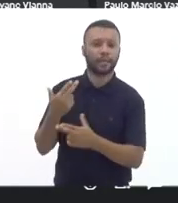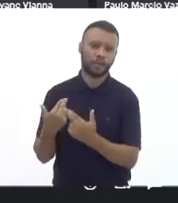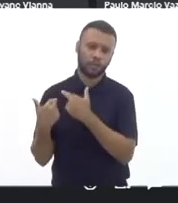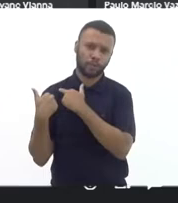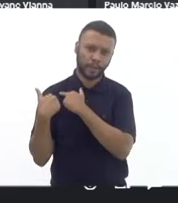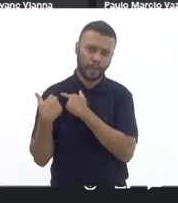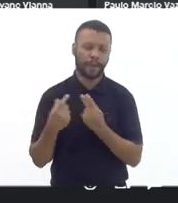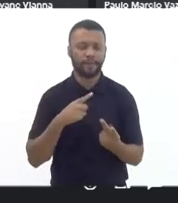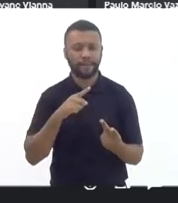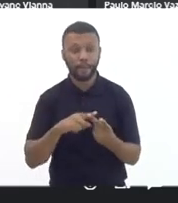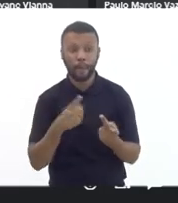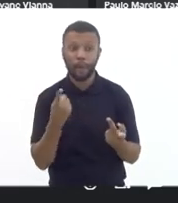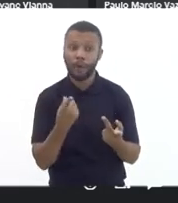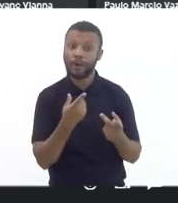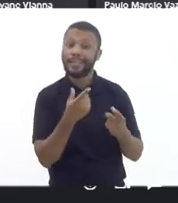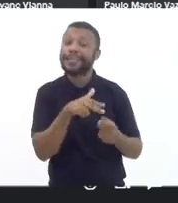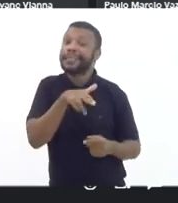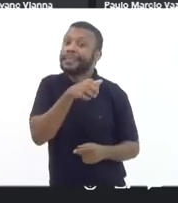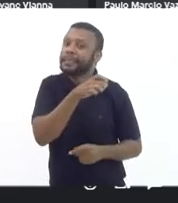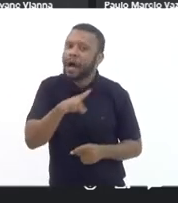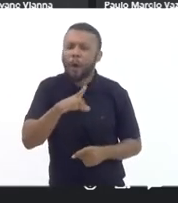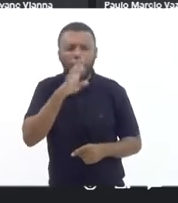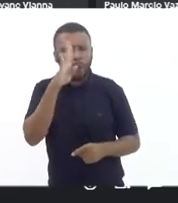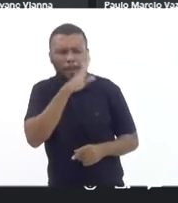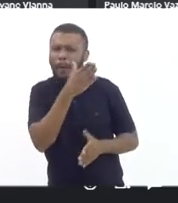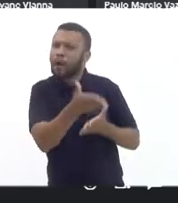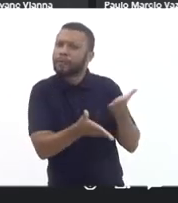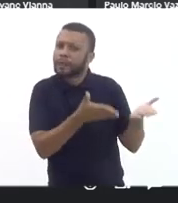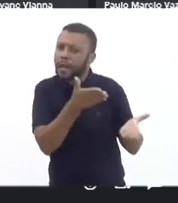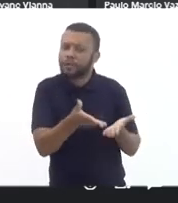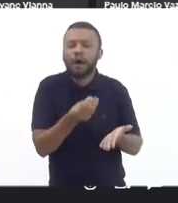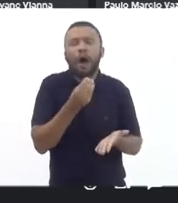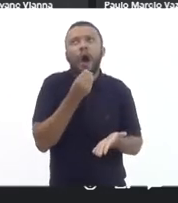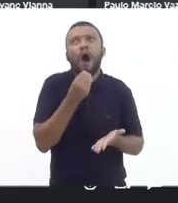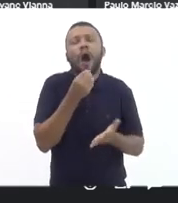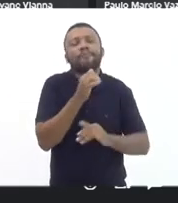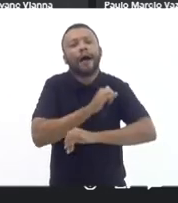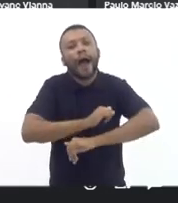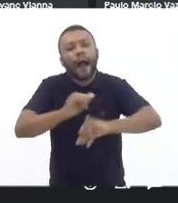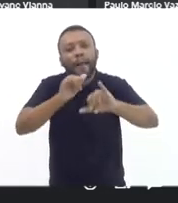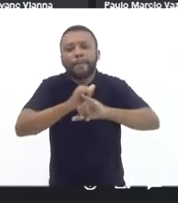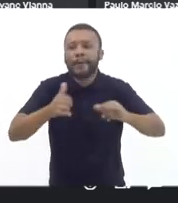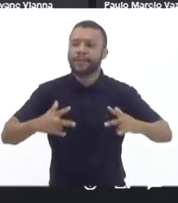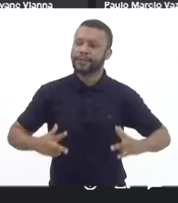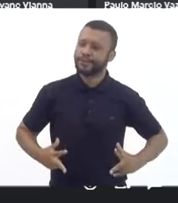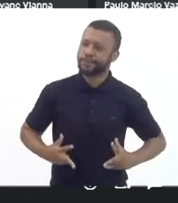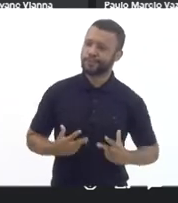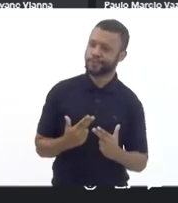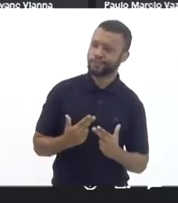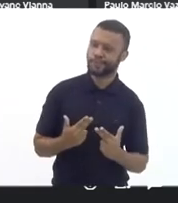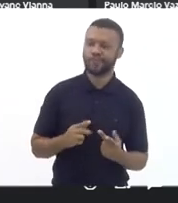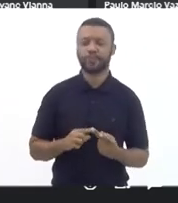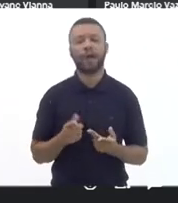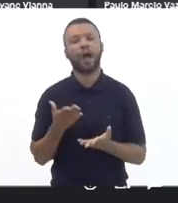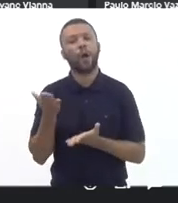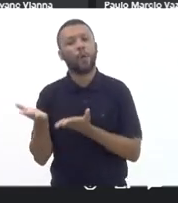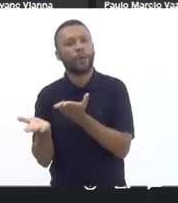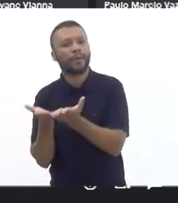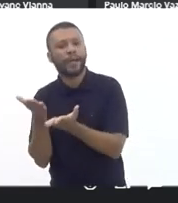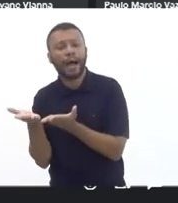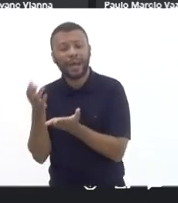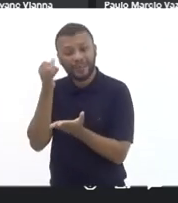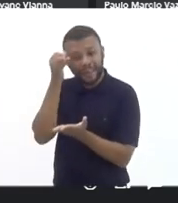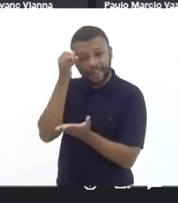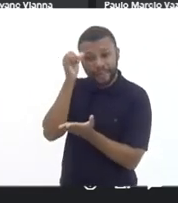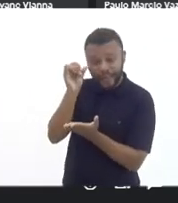tratos, né? E, claro, todas as campanhas de castração e de cuidados, impedir que esses